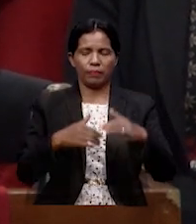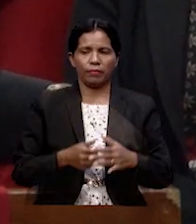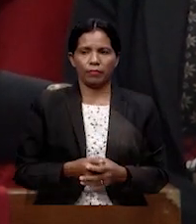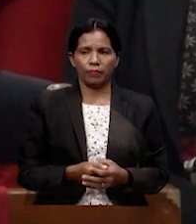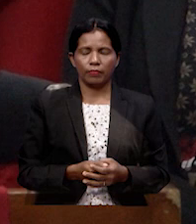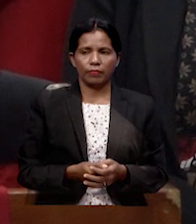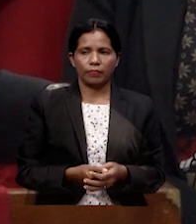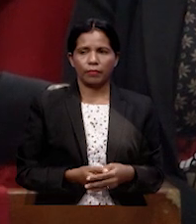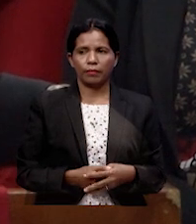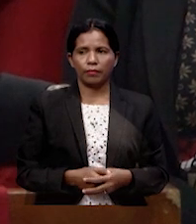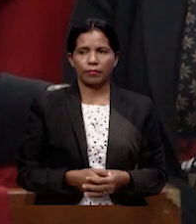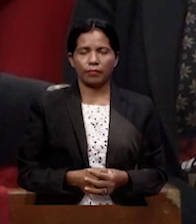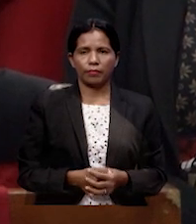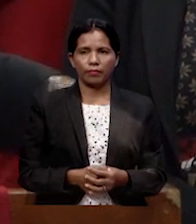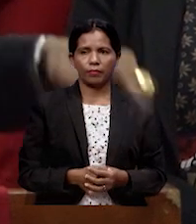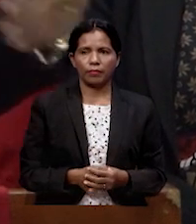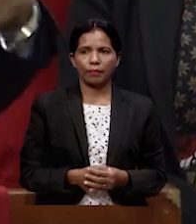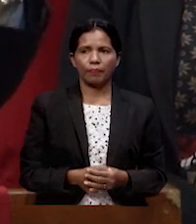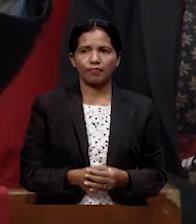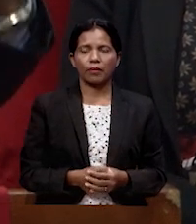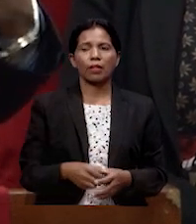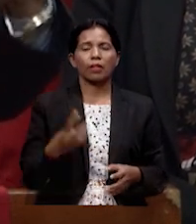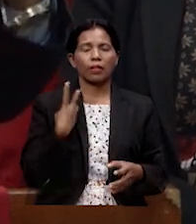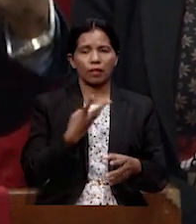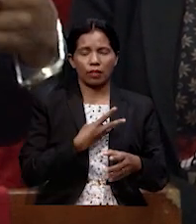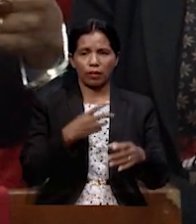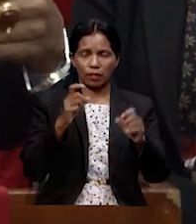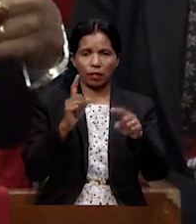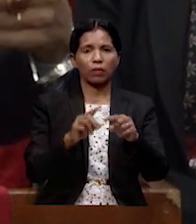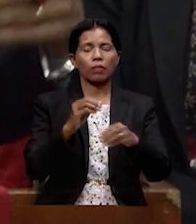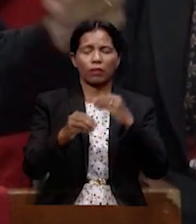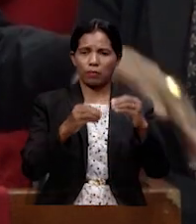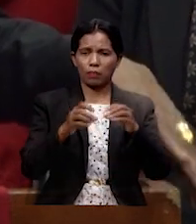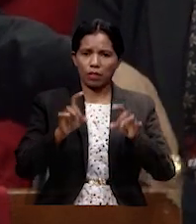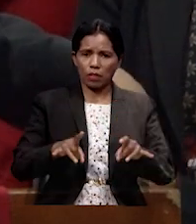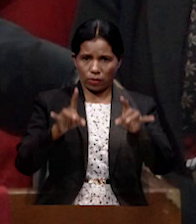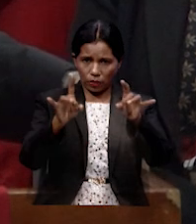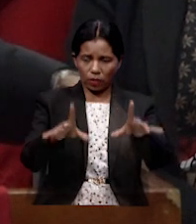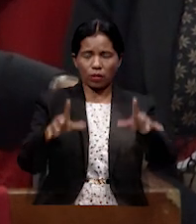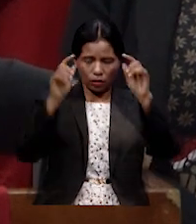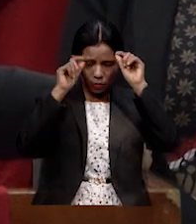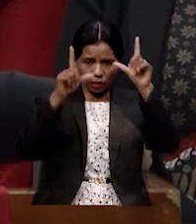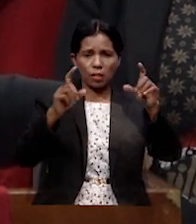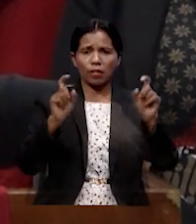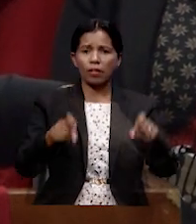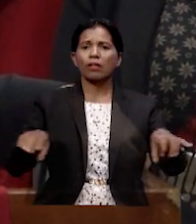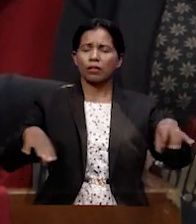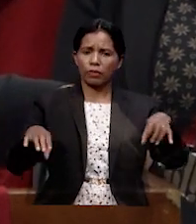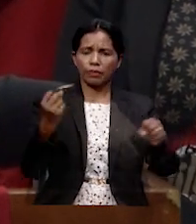não é? Ir nela bela acontece. Para ir nela bela acontece, nem significa que a Austrália e Timor-Leste tem que ser visto uma